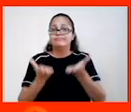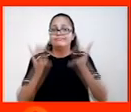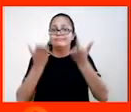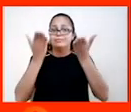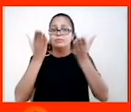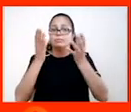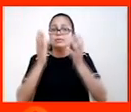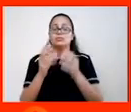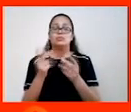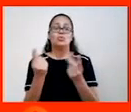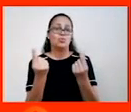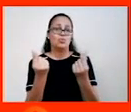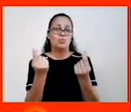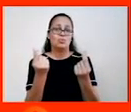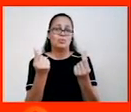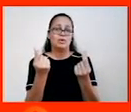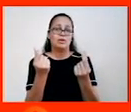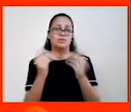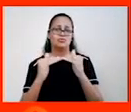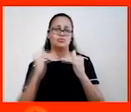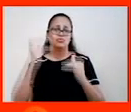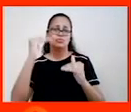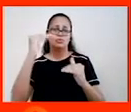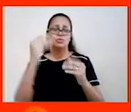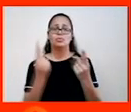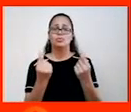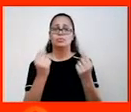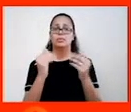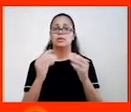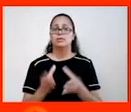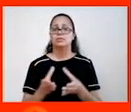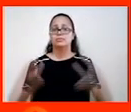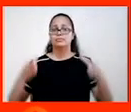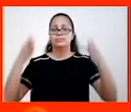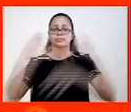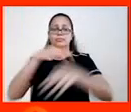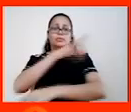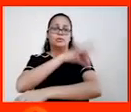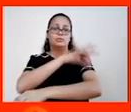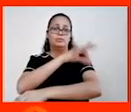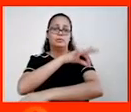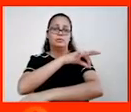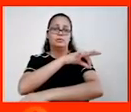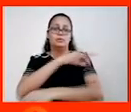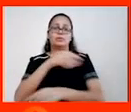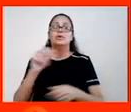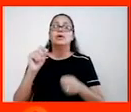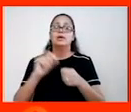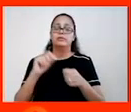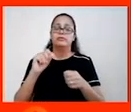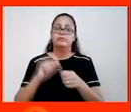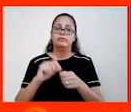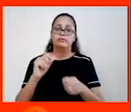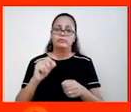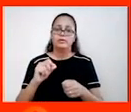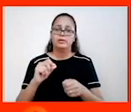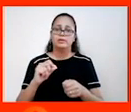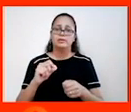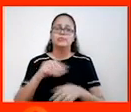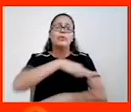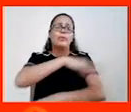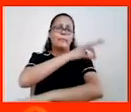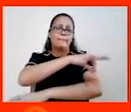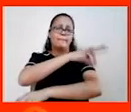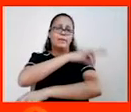de petróleo, como nós já vimos na aula de hoje, o aumento do preço do petróleo, isso fez com que então o petróleo se tornasse